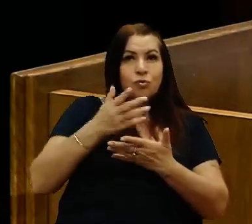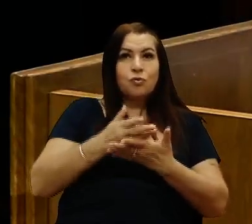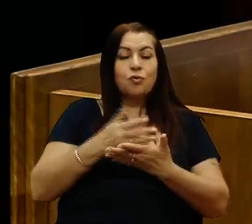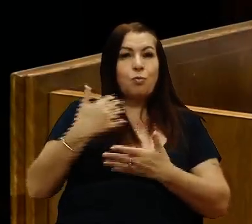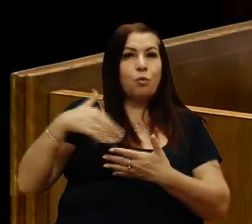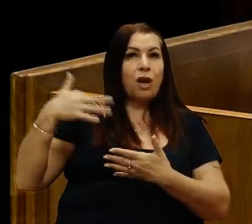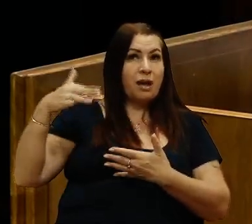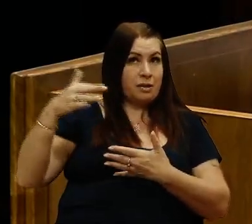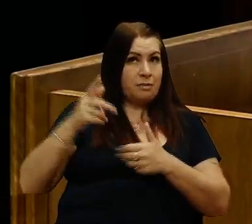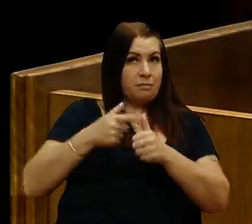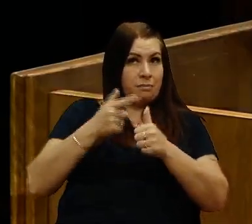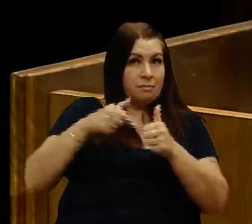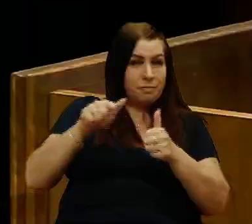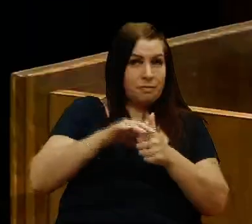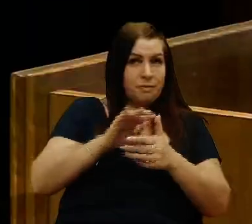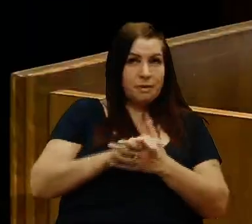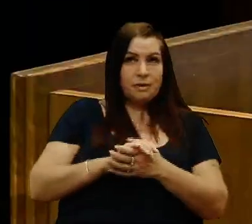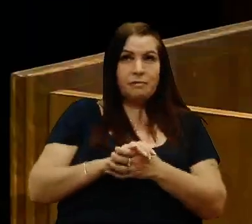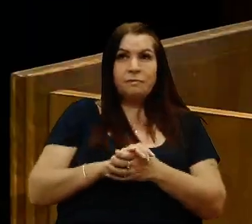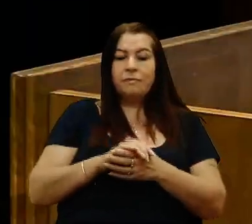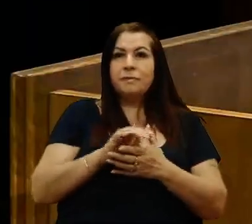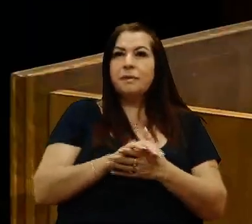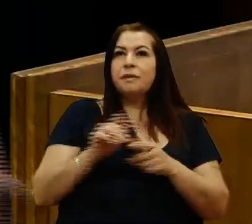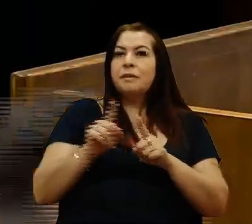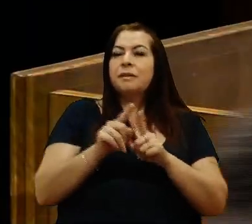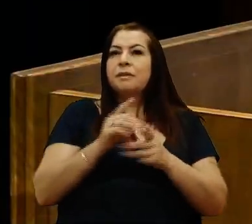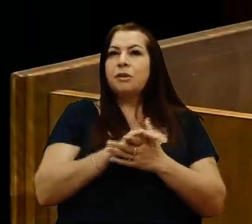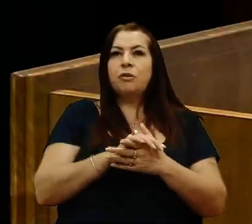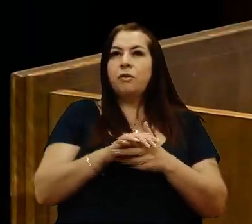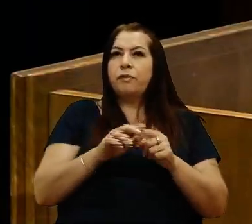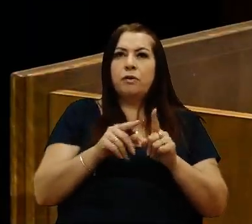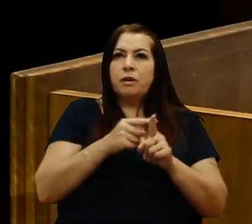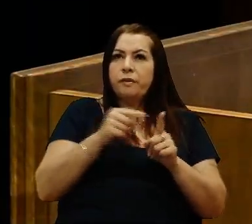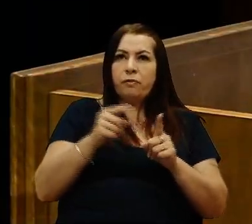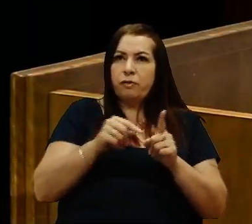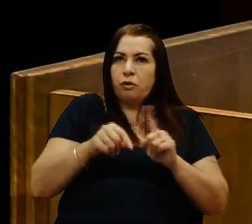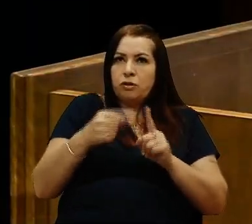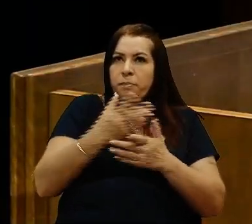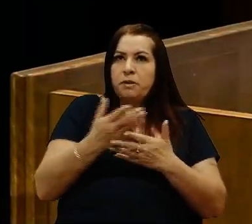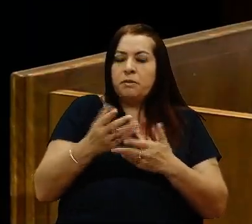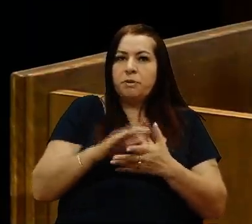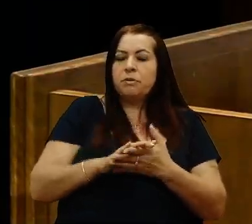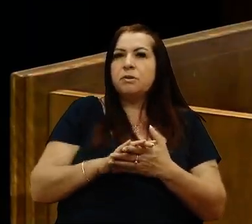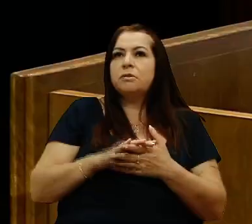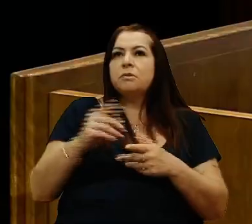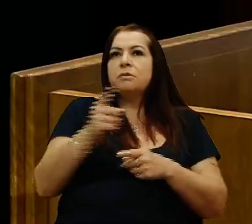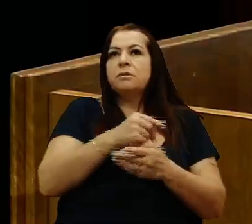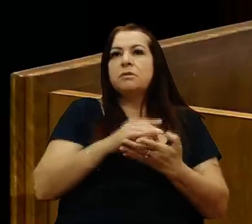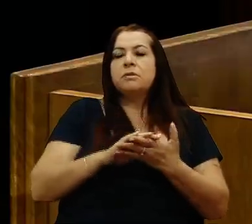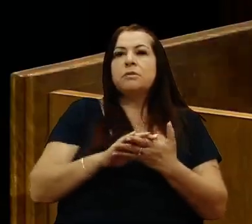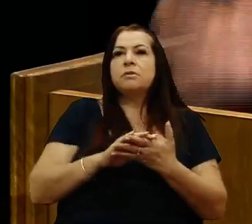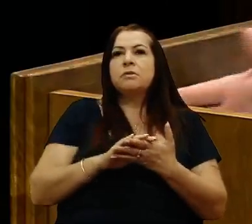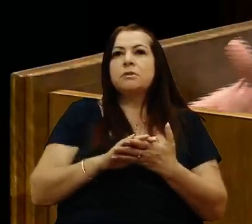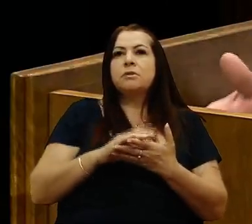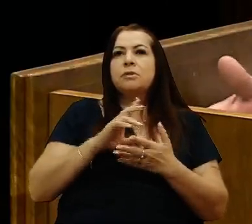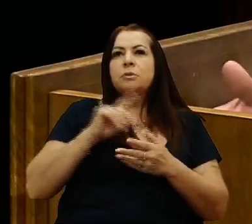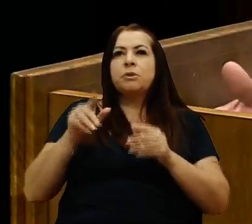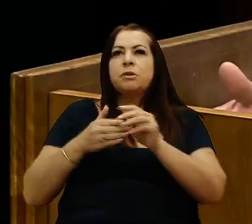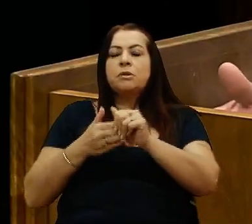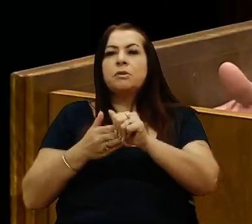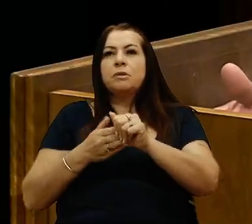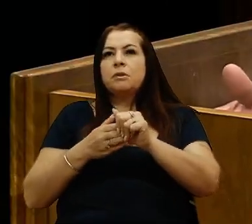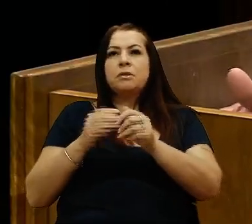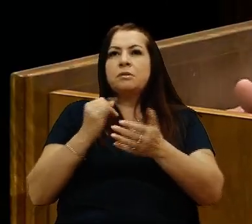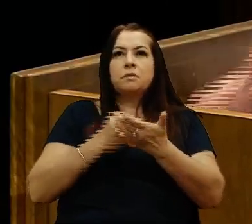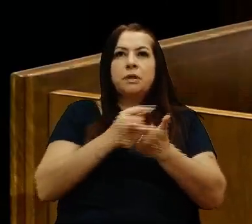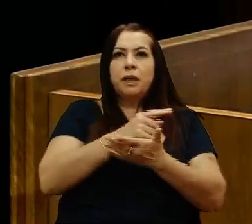lugar, e caríssimo, e não se pode financiar porque o equipamento é importado. Então, que o governo tire esse imposto de importação,